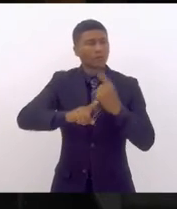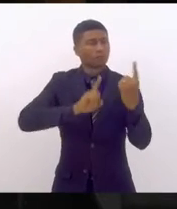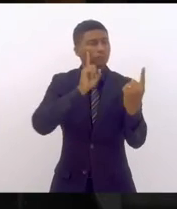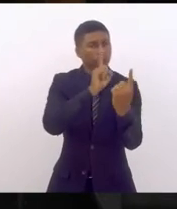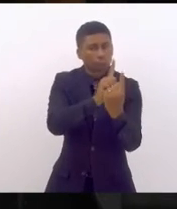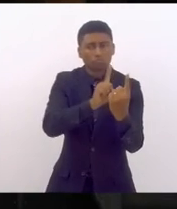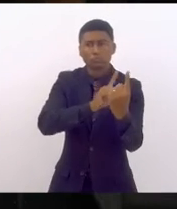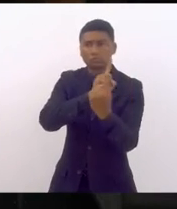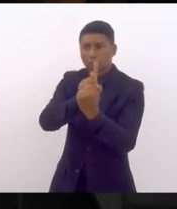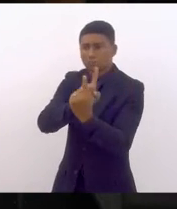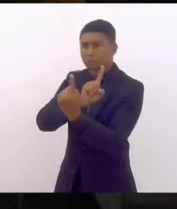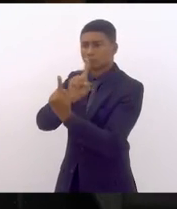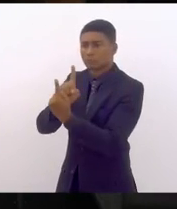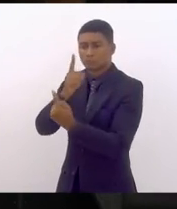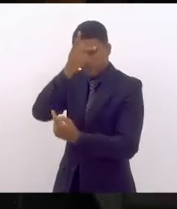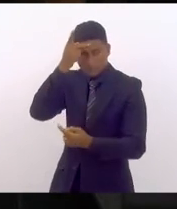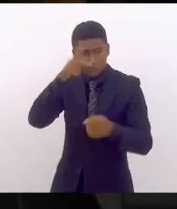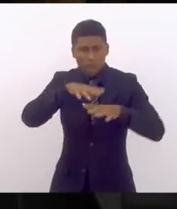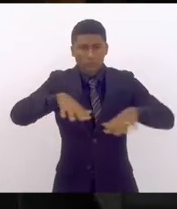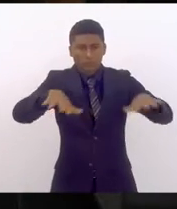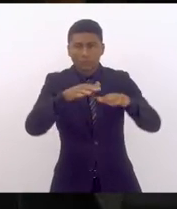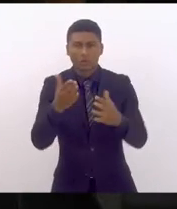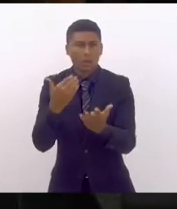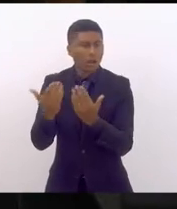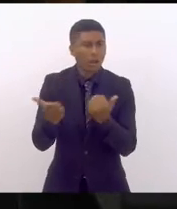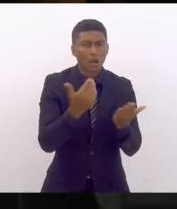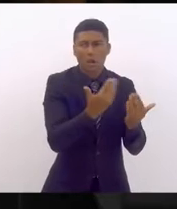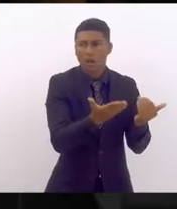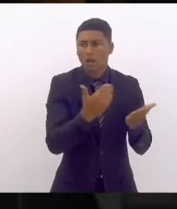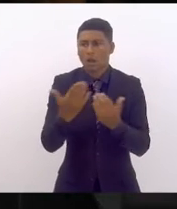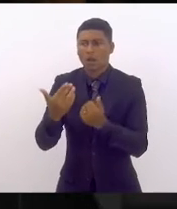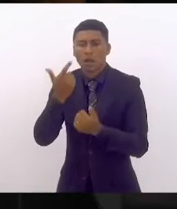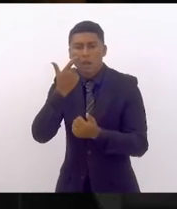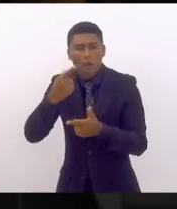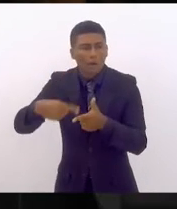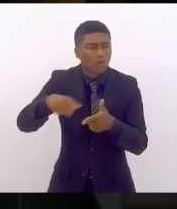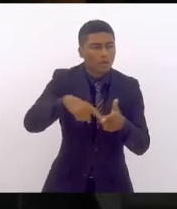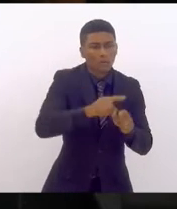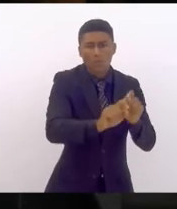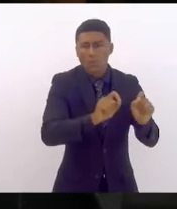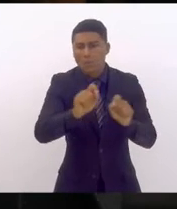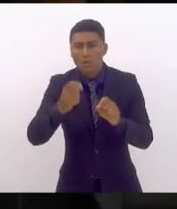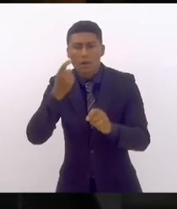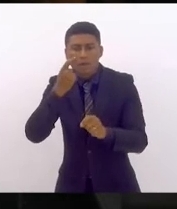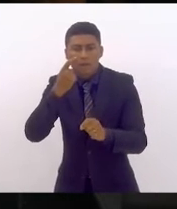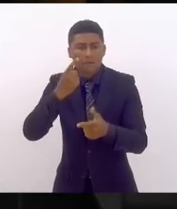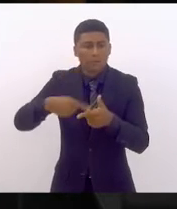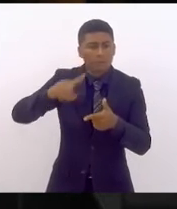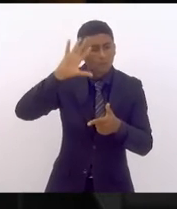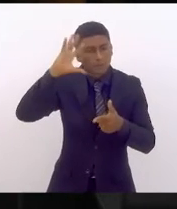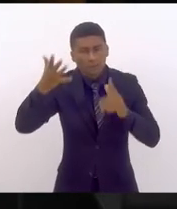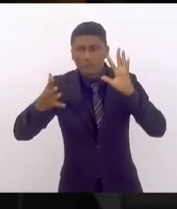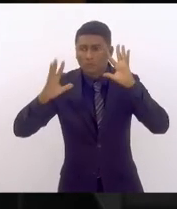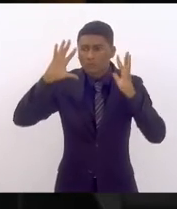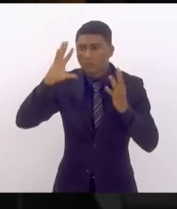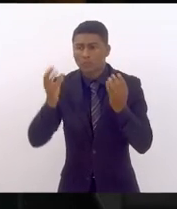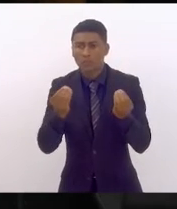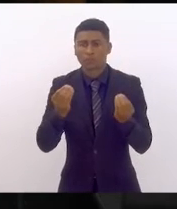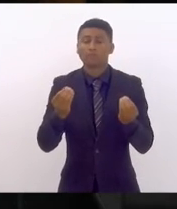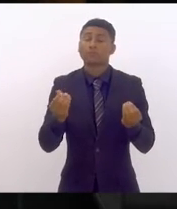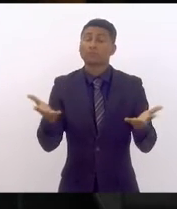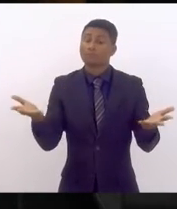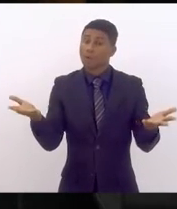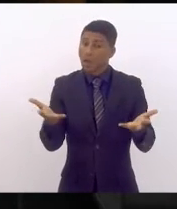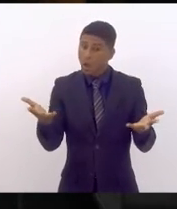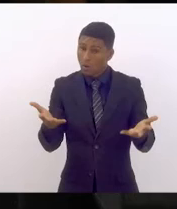as possíveis soluções que tem as cidades e as pessoas principalmente nessa fase imensa de miséria e fome